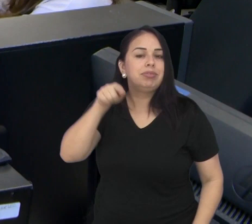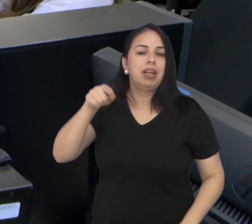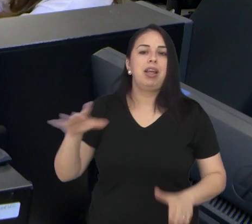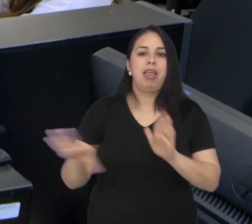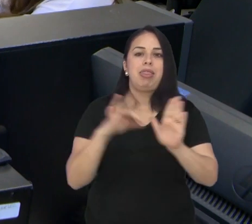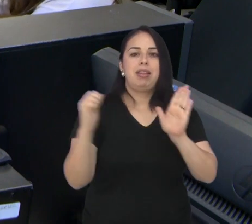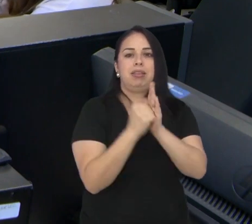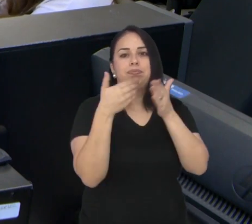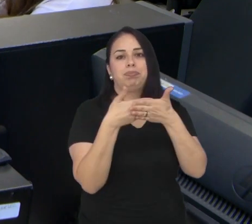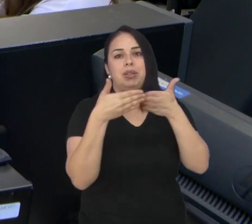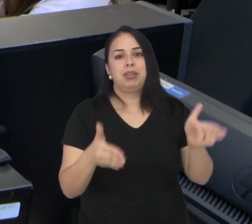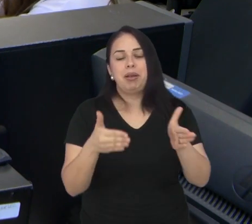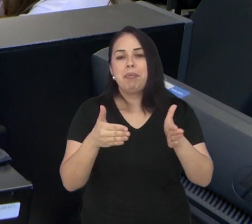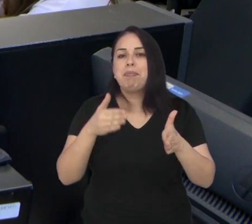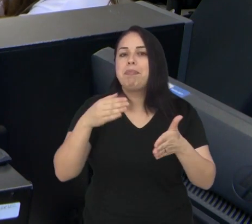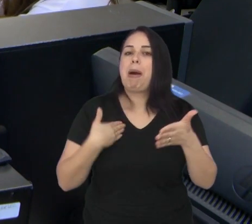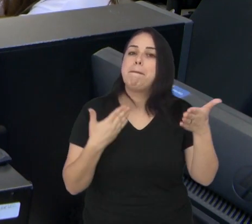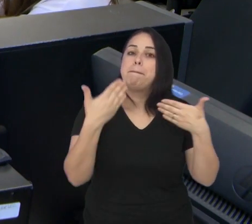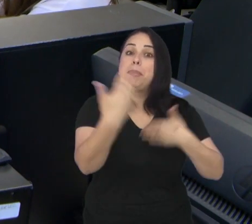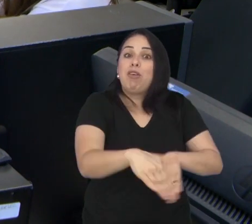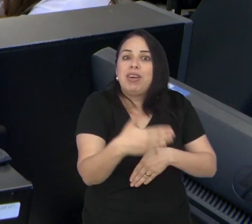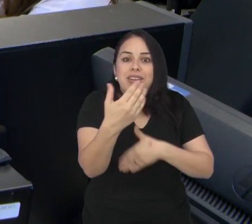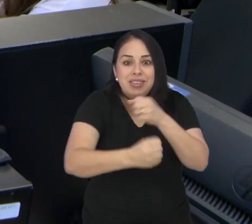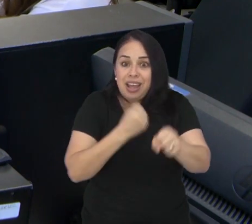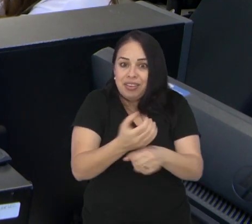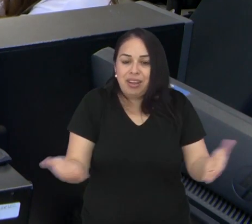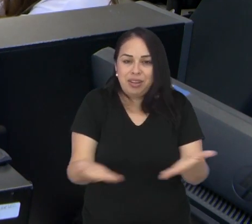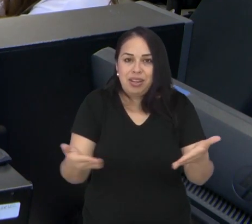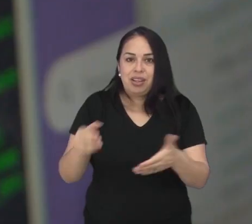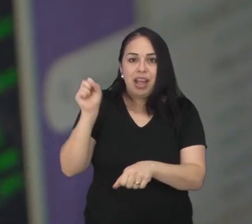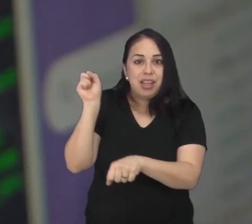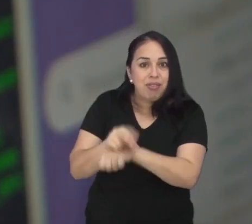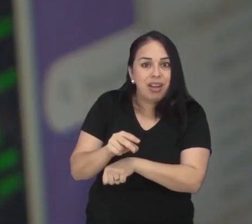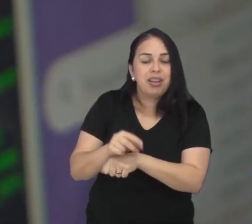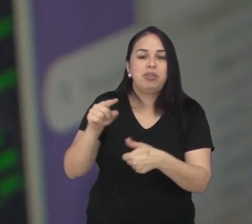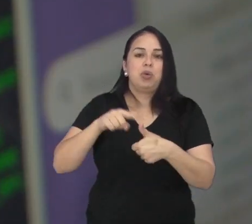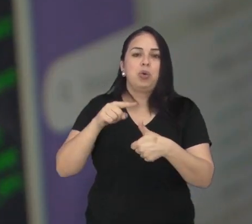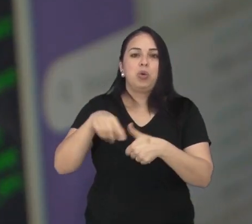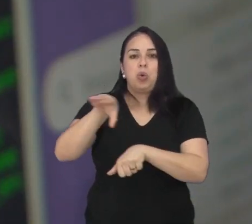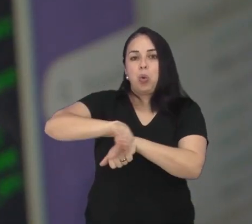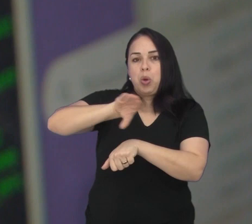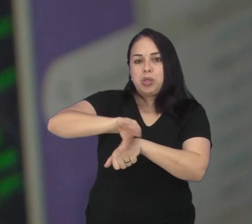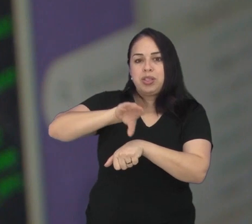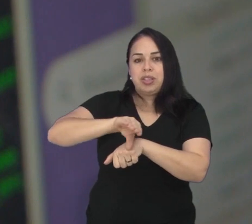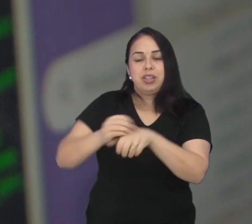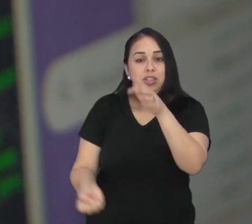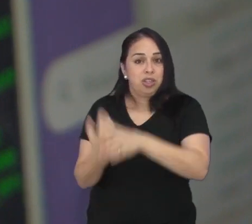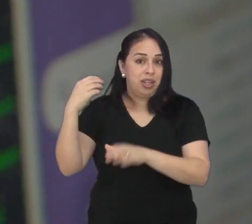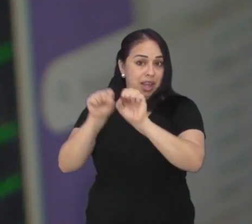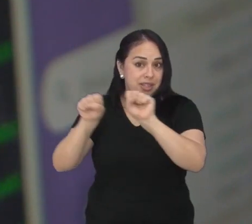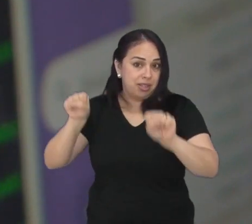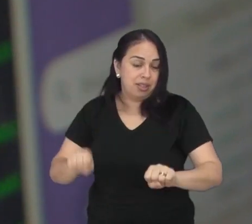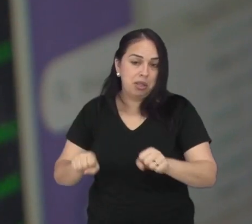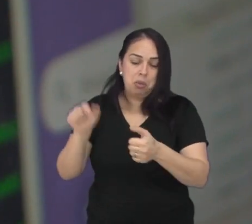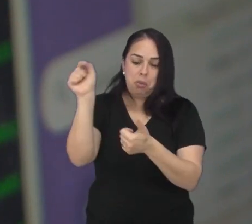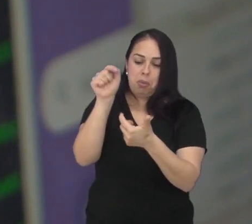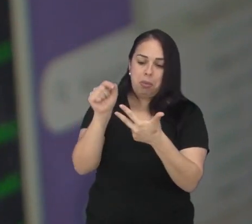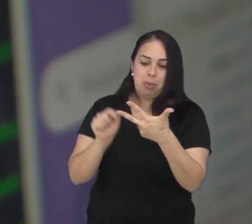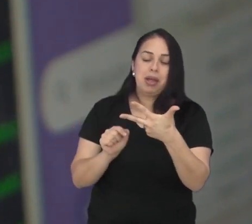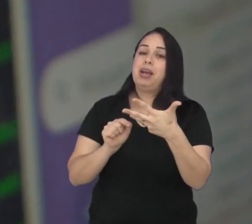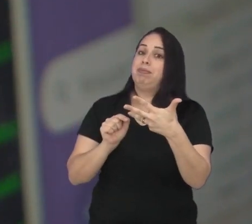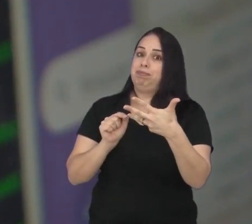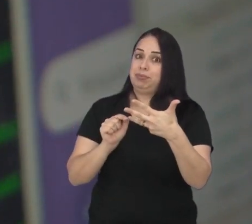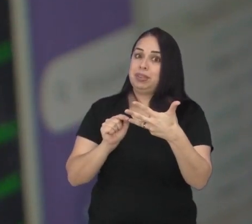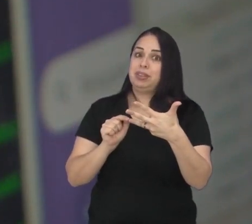interessou, a ETEC está com inscrições abertas para o vestibulinho deste ano. As vagas são para os cursos de desenvolvimento de sistemas